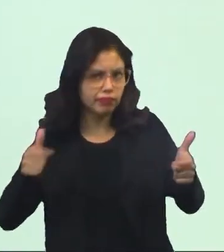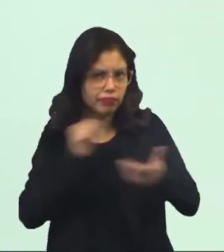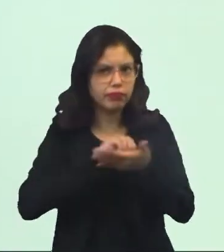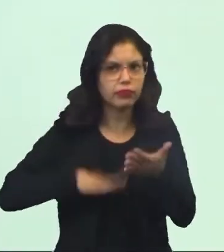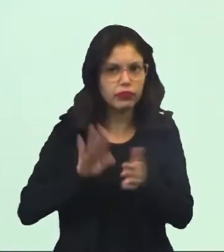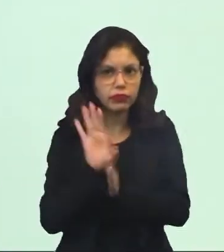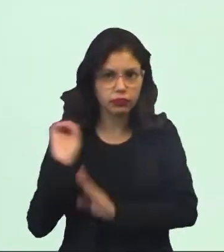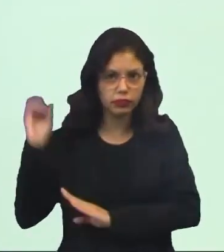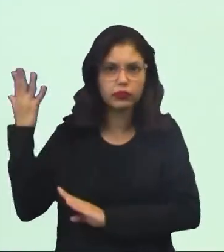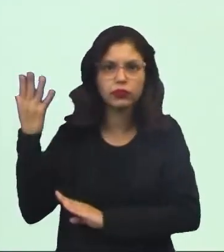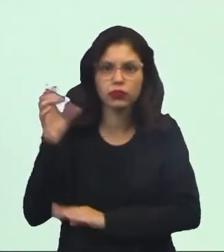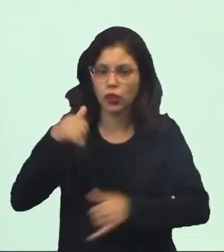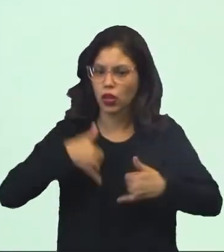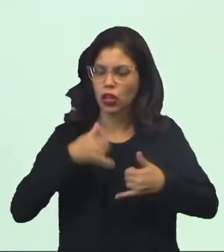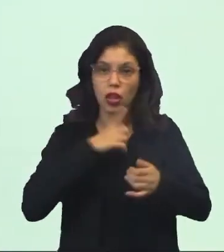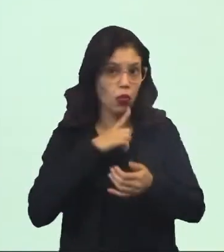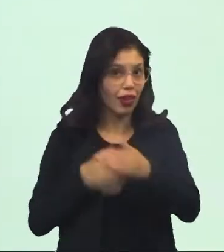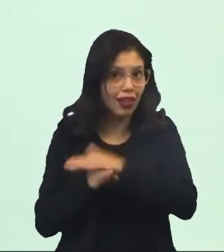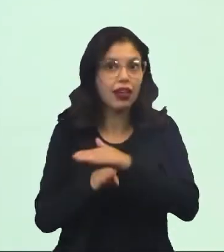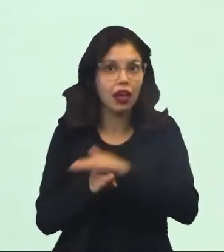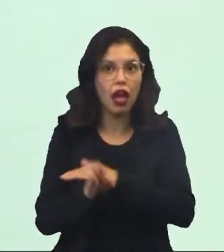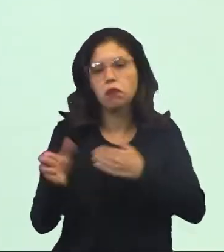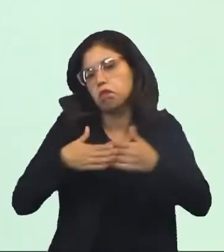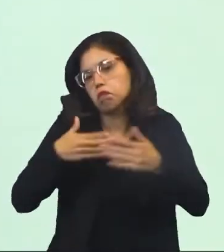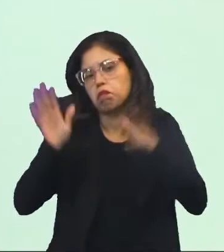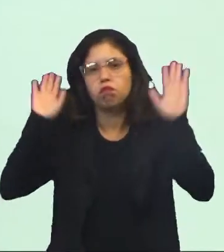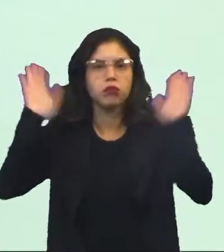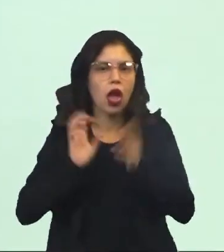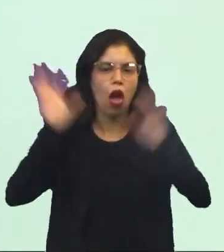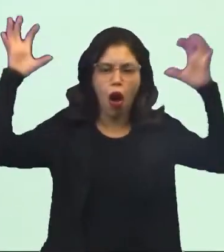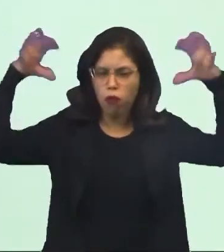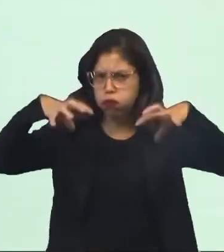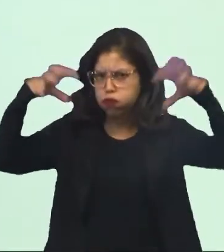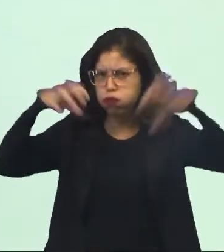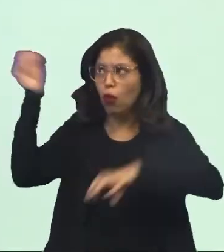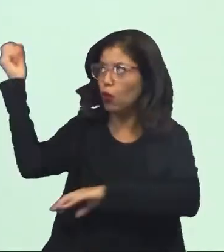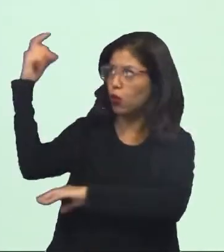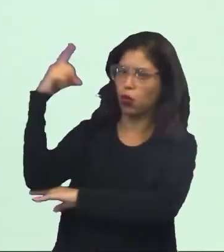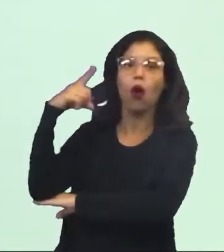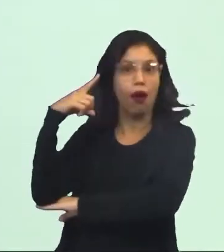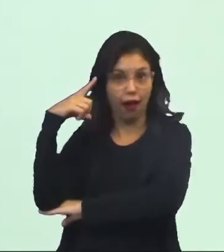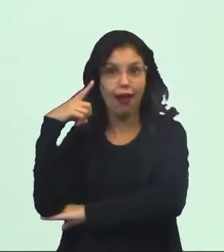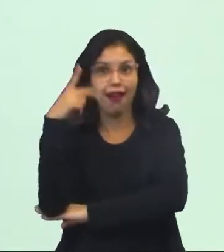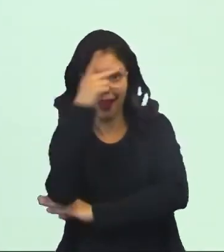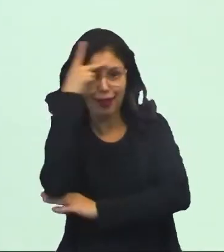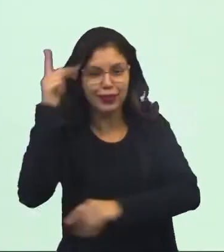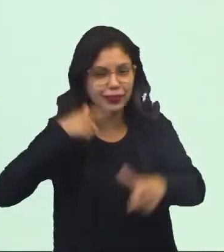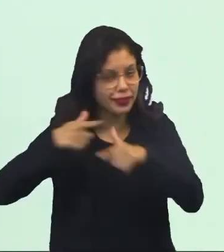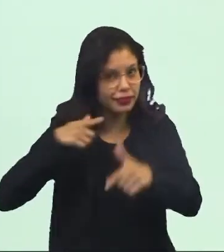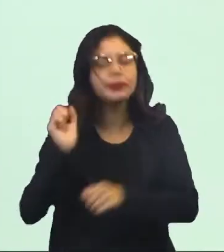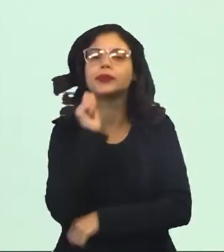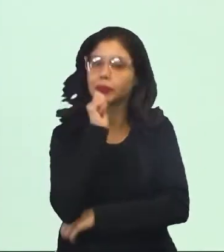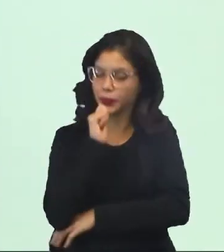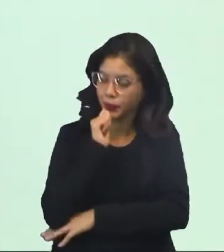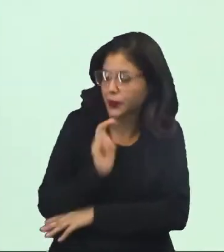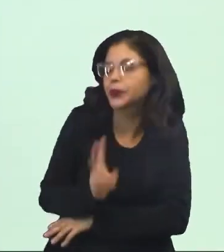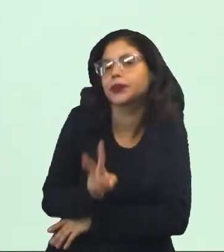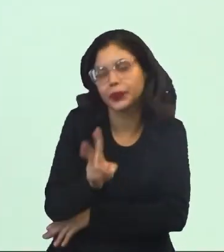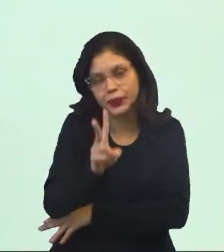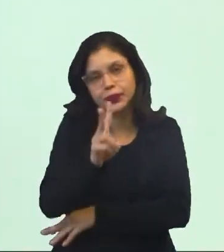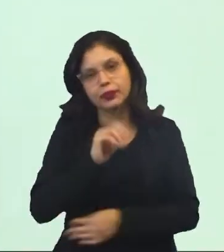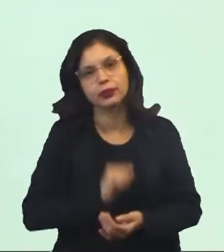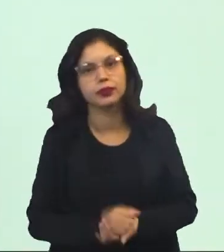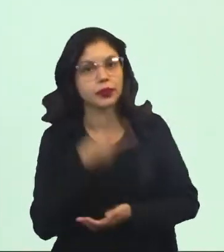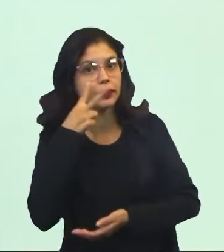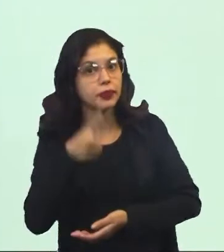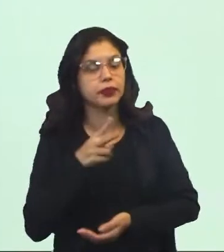atividades, elas não sofrem interferência. Independente de estar chuva ou sol, as pessoas trabalham comumente, certo?